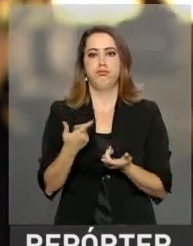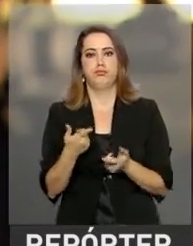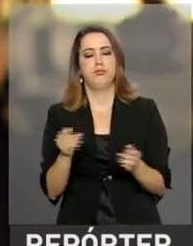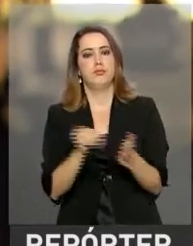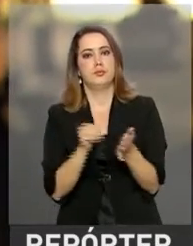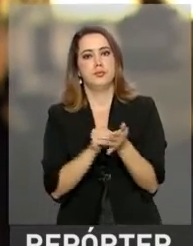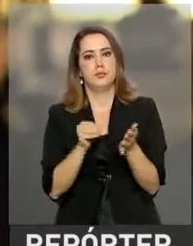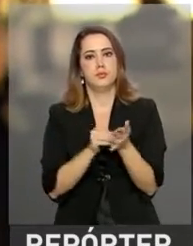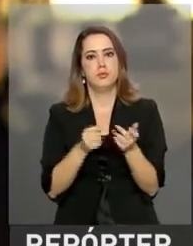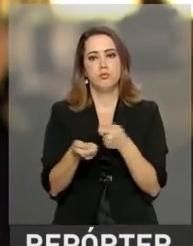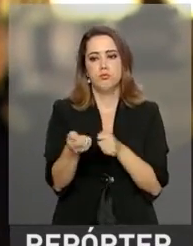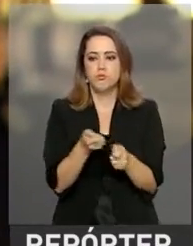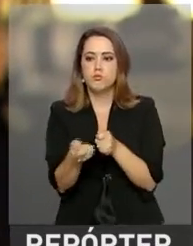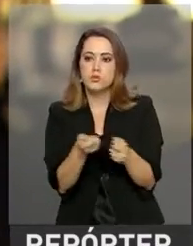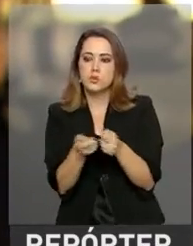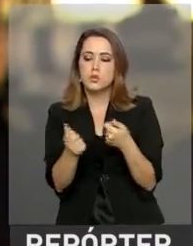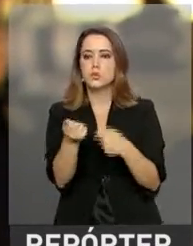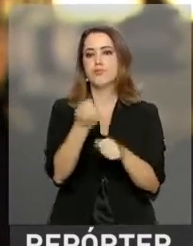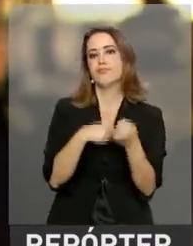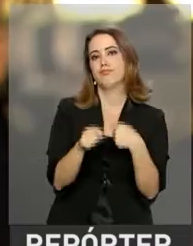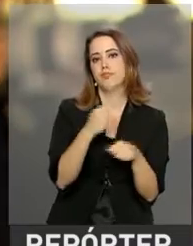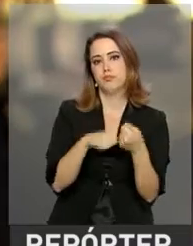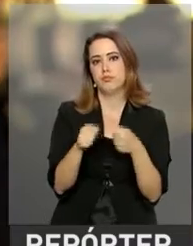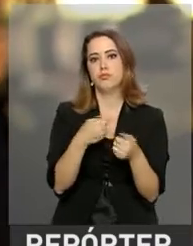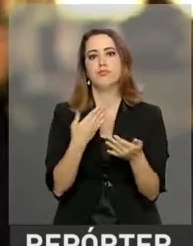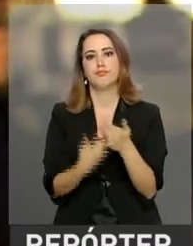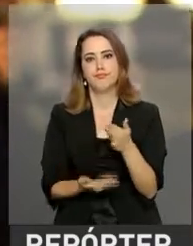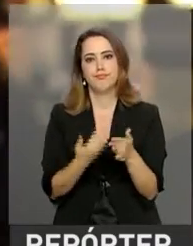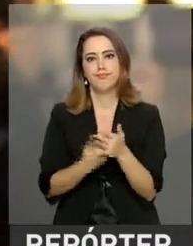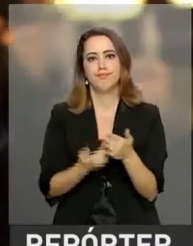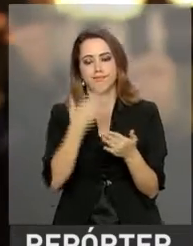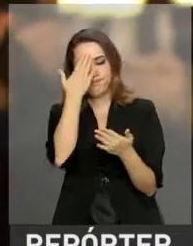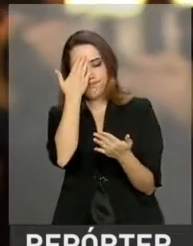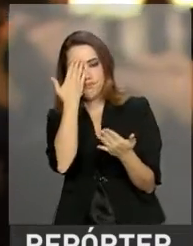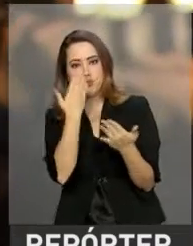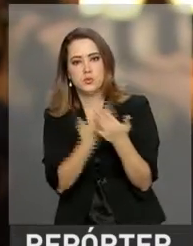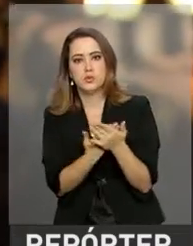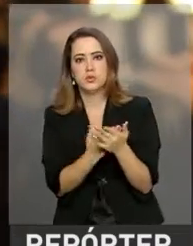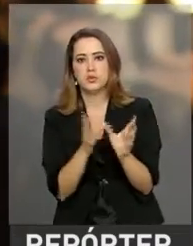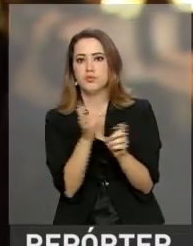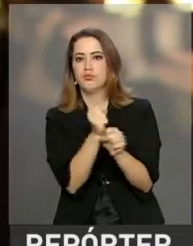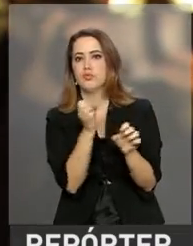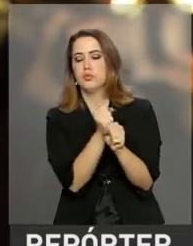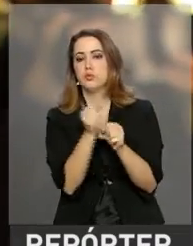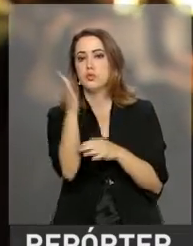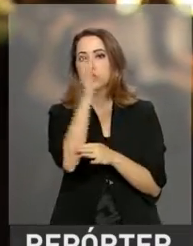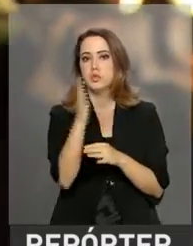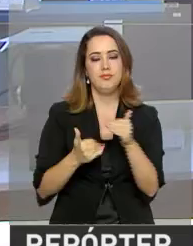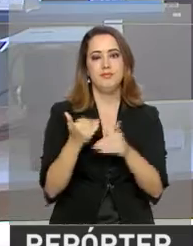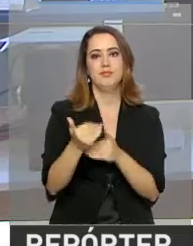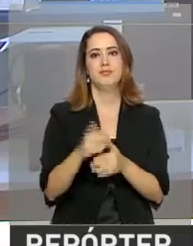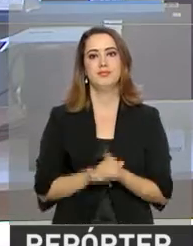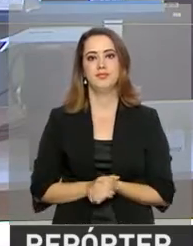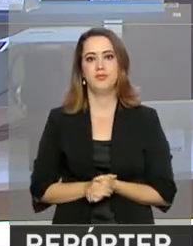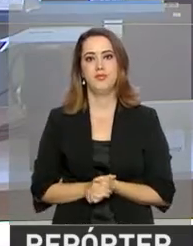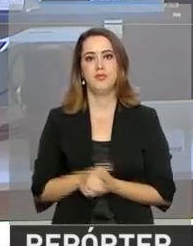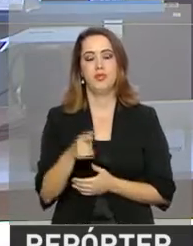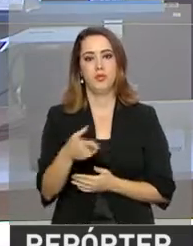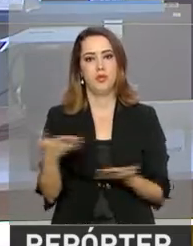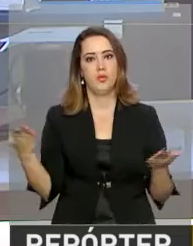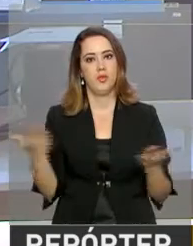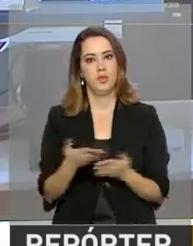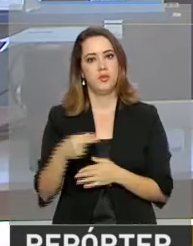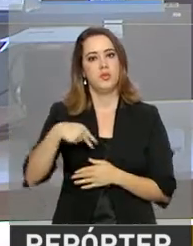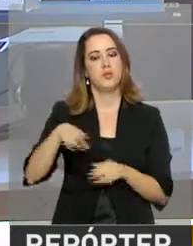a perda de credibilidade das contas públicas brasileiras é um dos fatores principais da crise que nós estamos vivendo o repórter